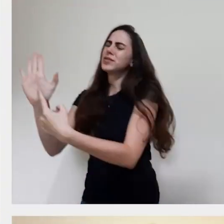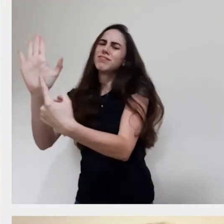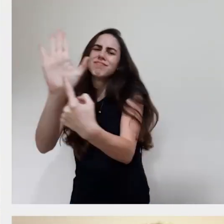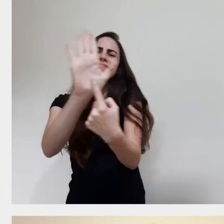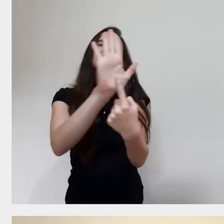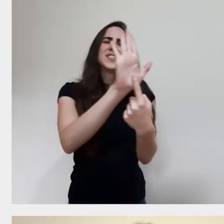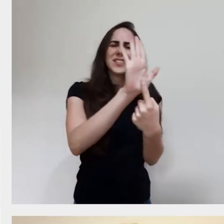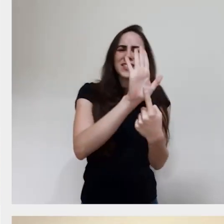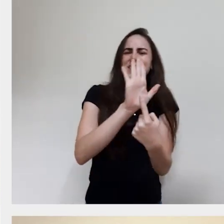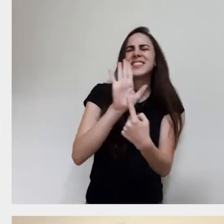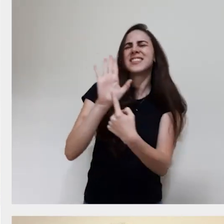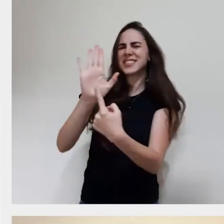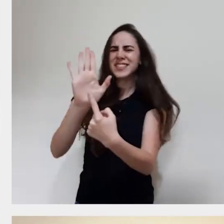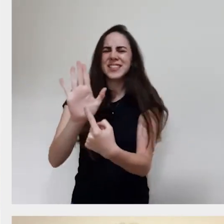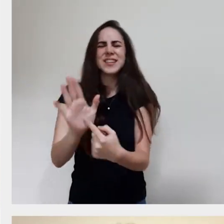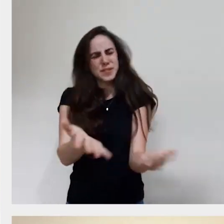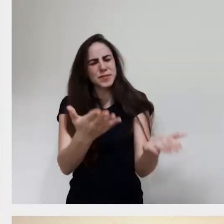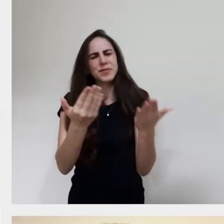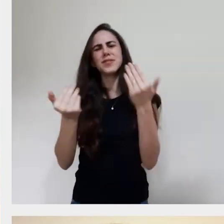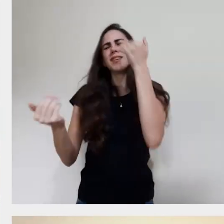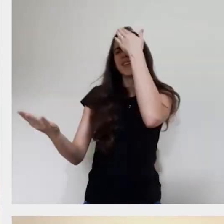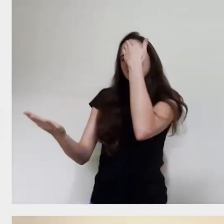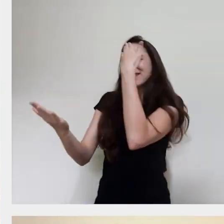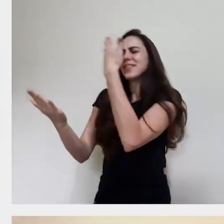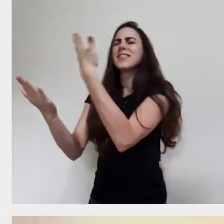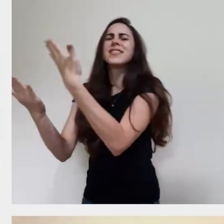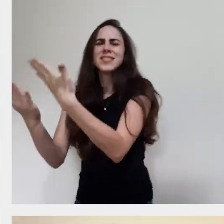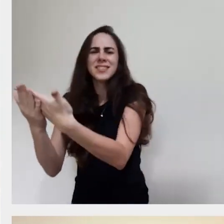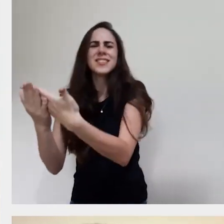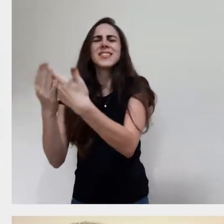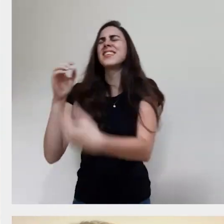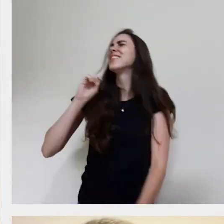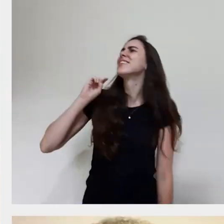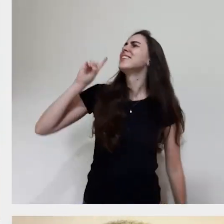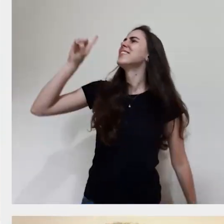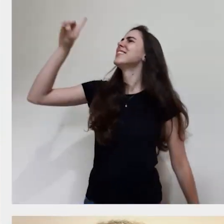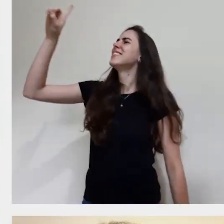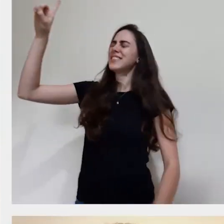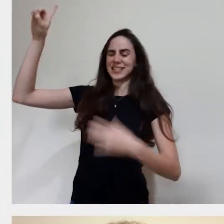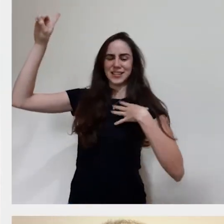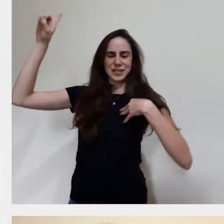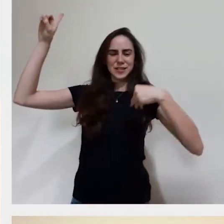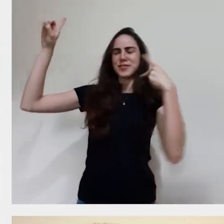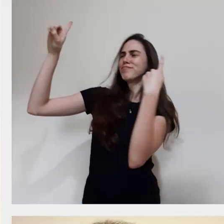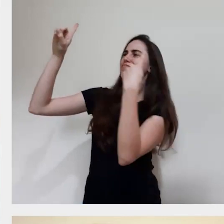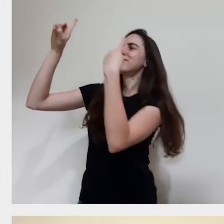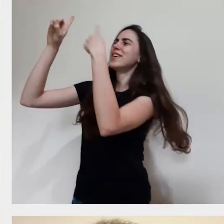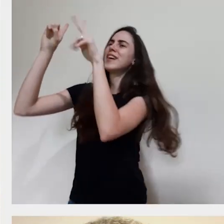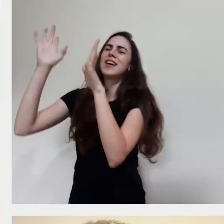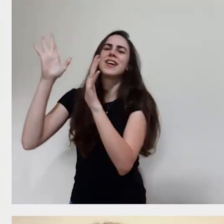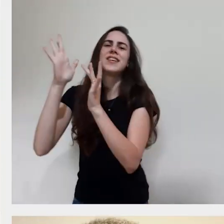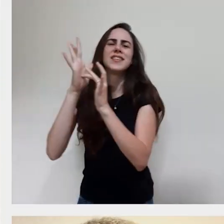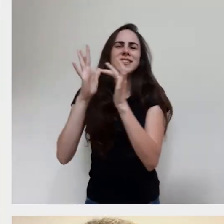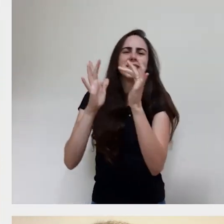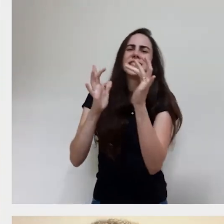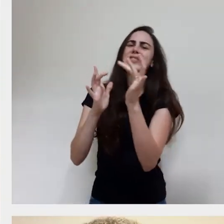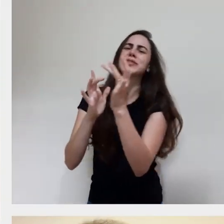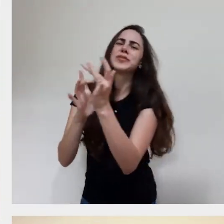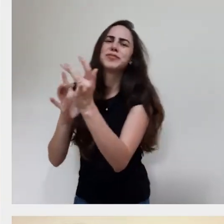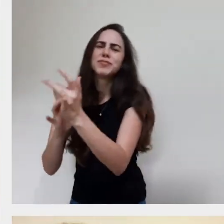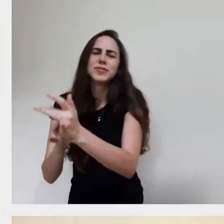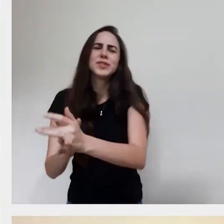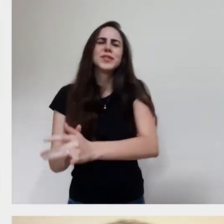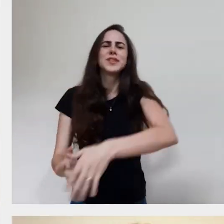merecimentos do Filho de Deus. E quem, pois